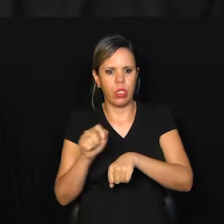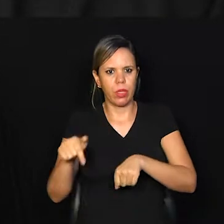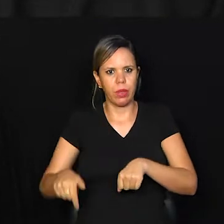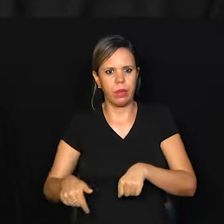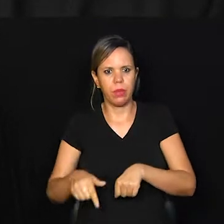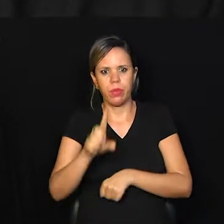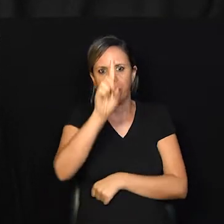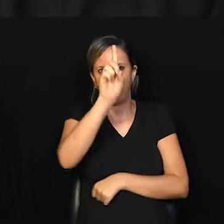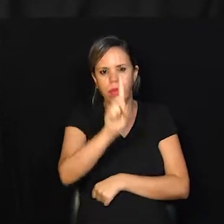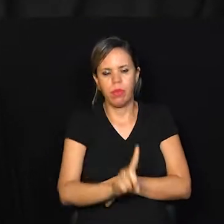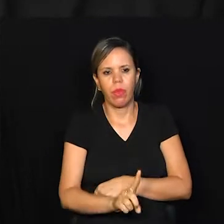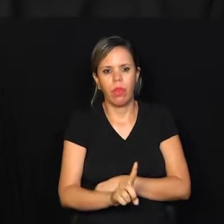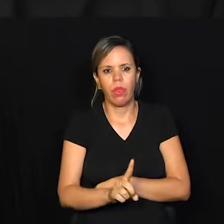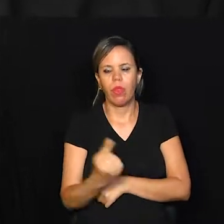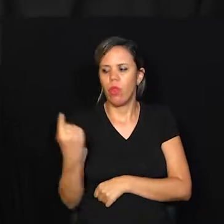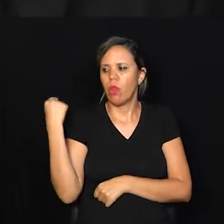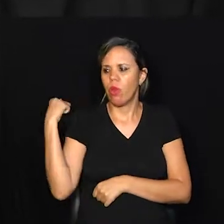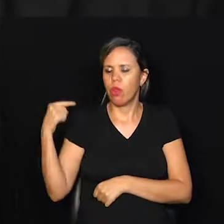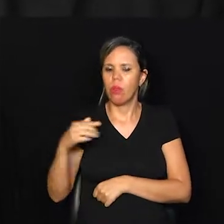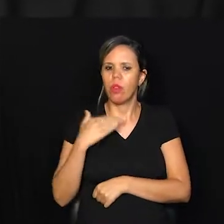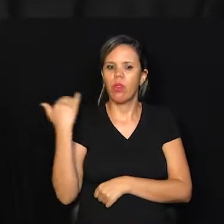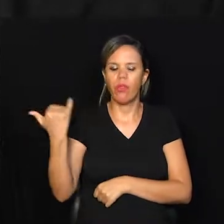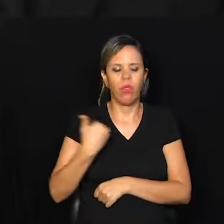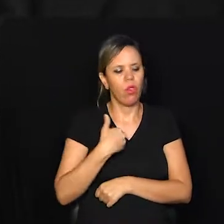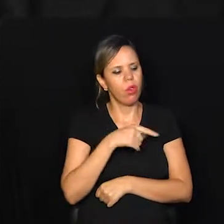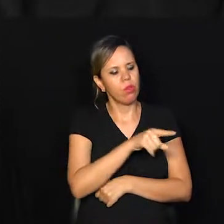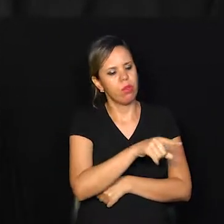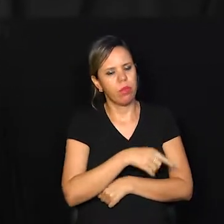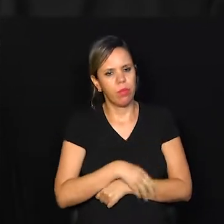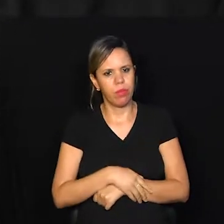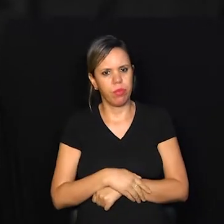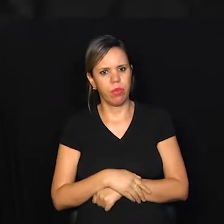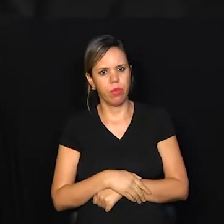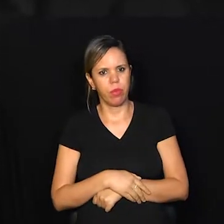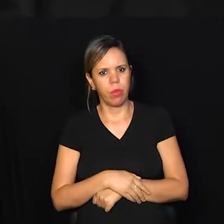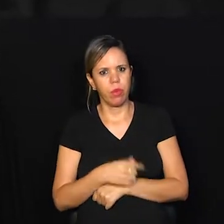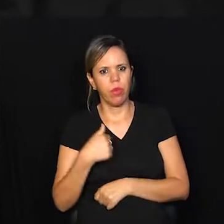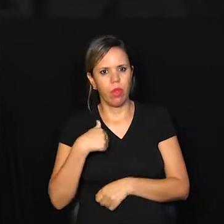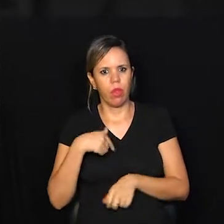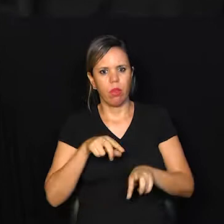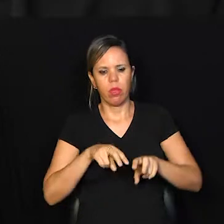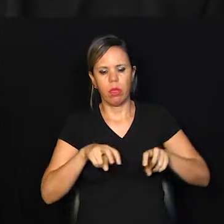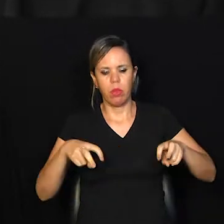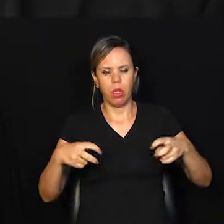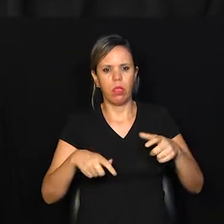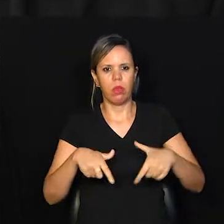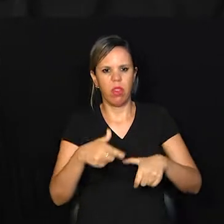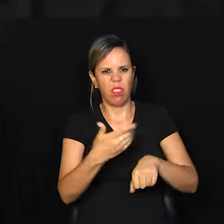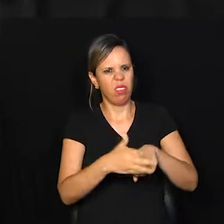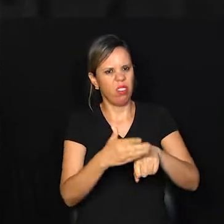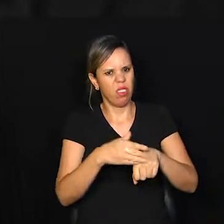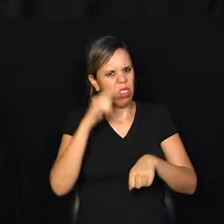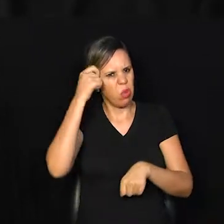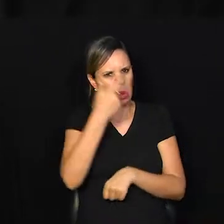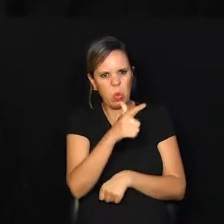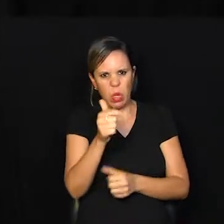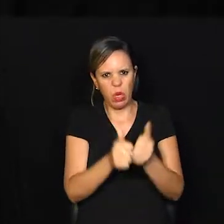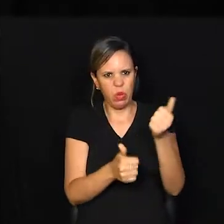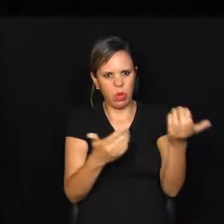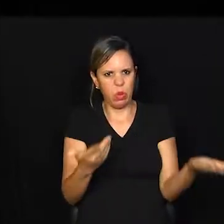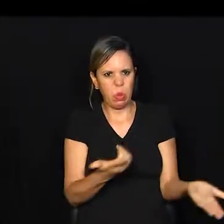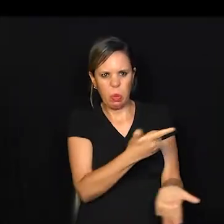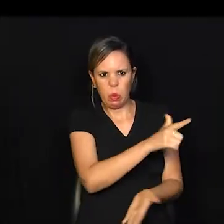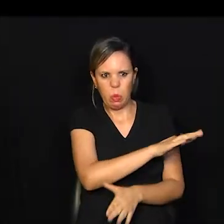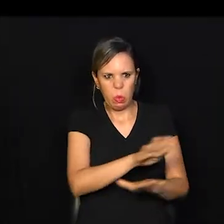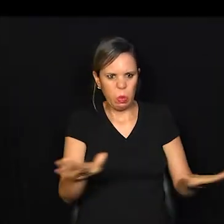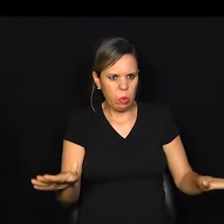um diretor, hoje já falecido, ele chegou para mim e falou: estava fazendo estágio de treinador no clube, ele falou: não, treinador negro não existe no futebol, isso não